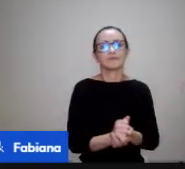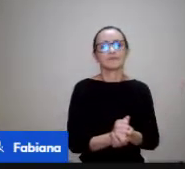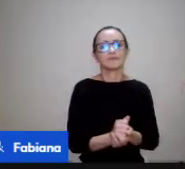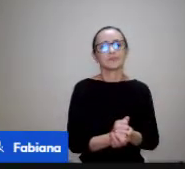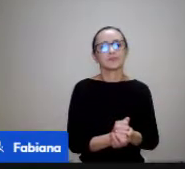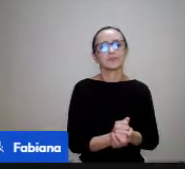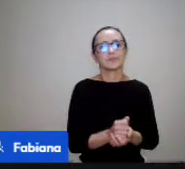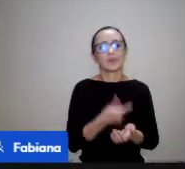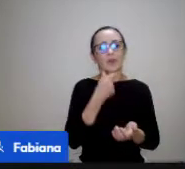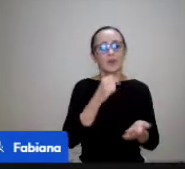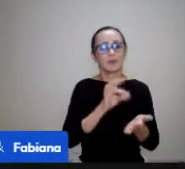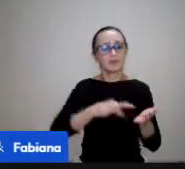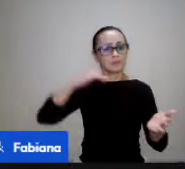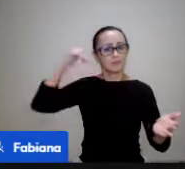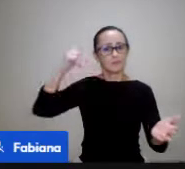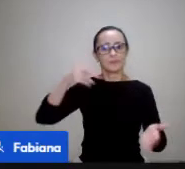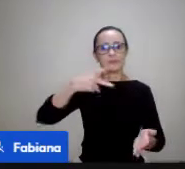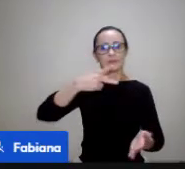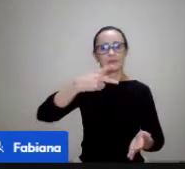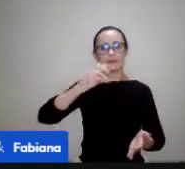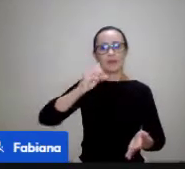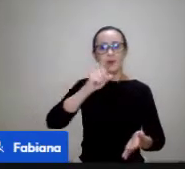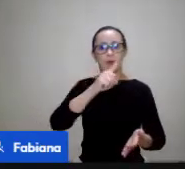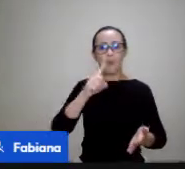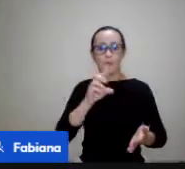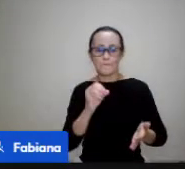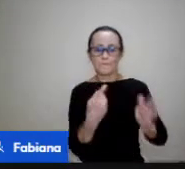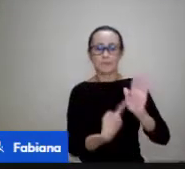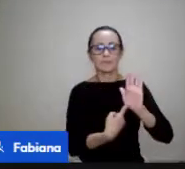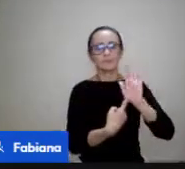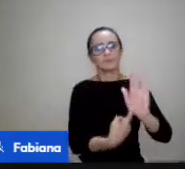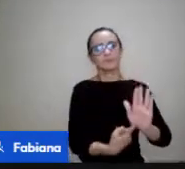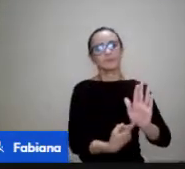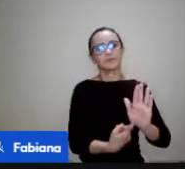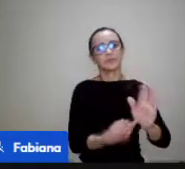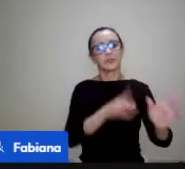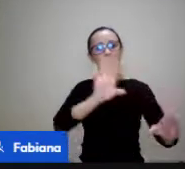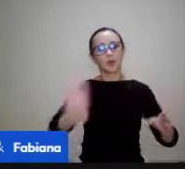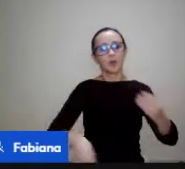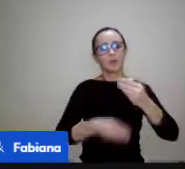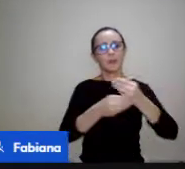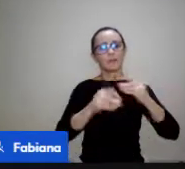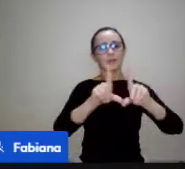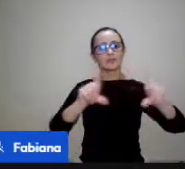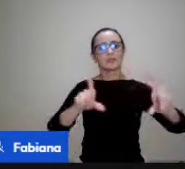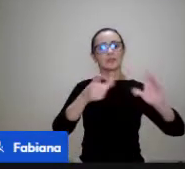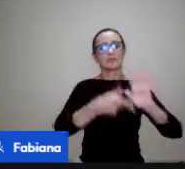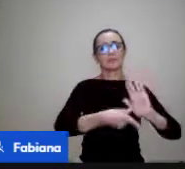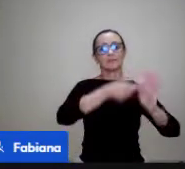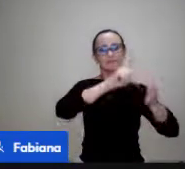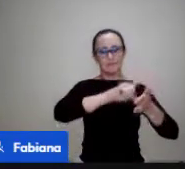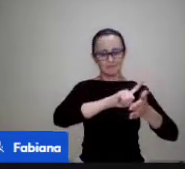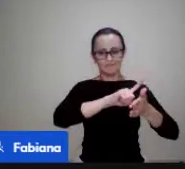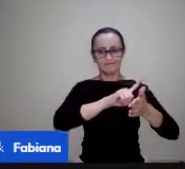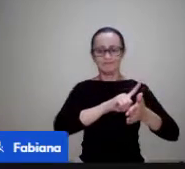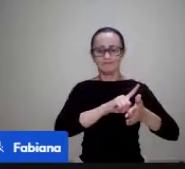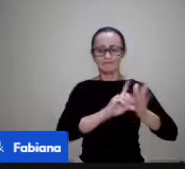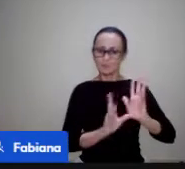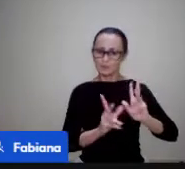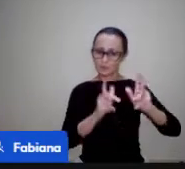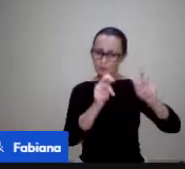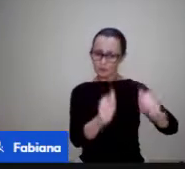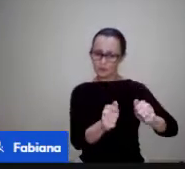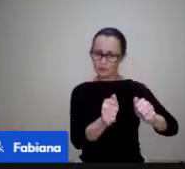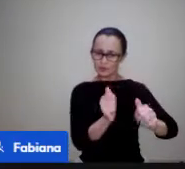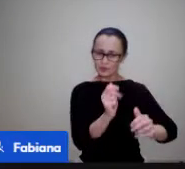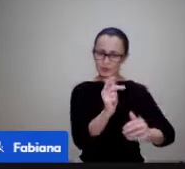complementa a ideia de Clayman no slide anterior e em tudo que nós já estamos dialogando até esse